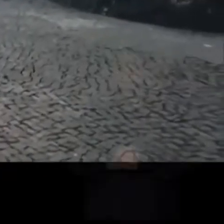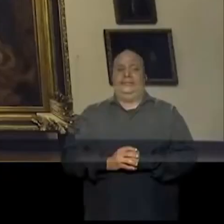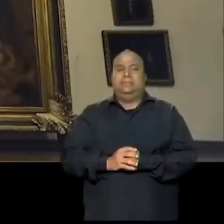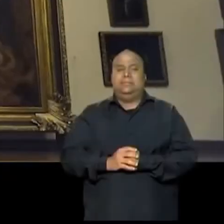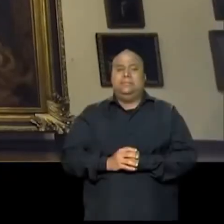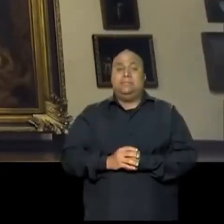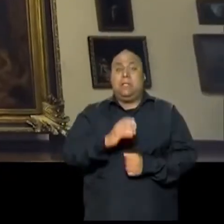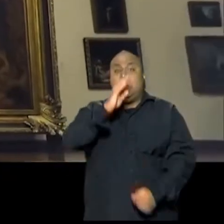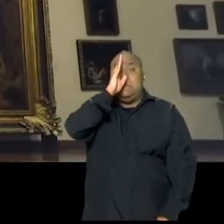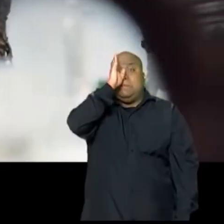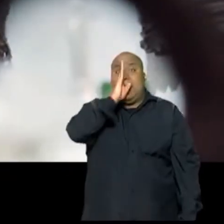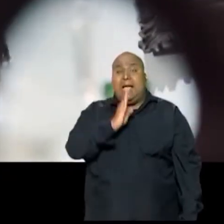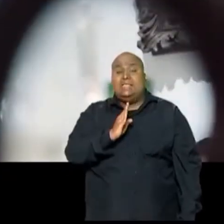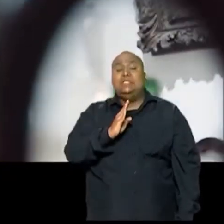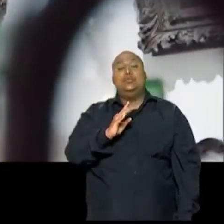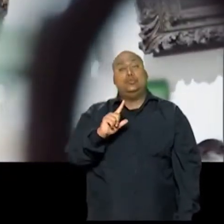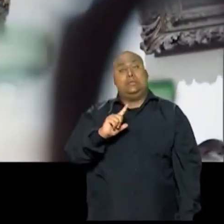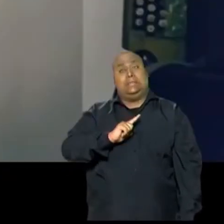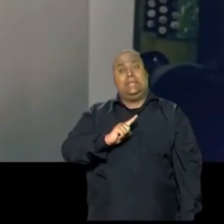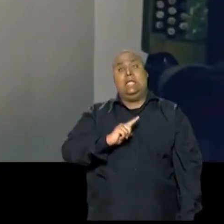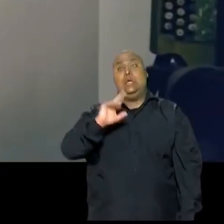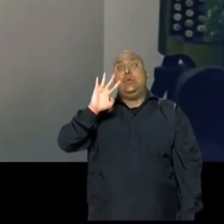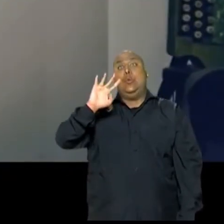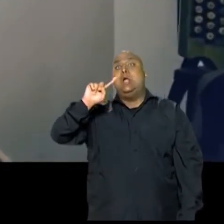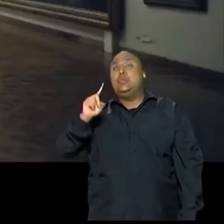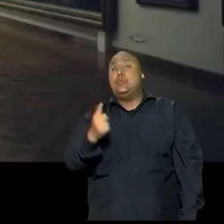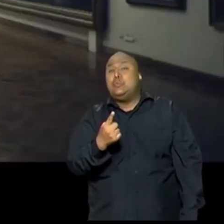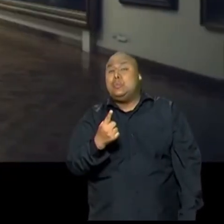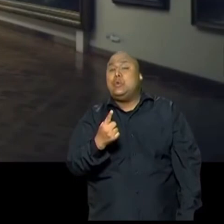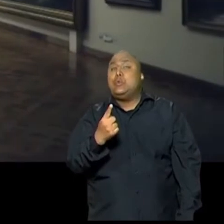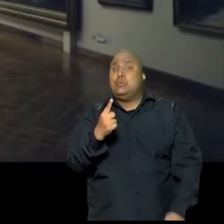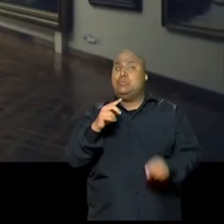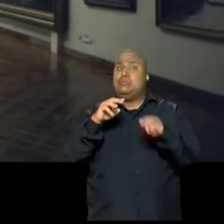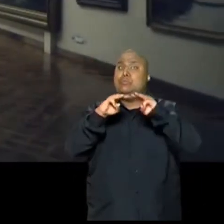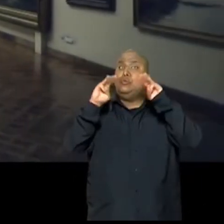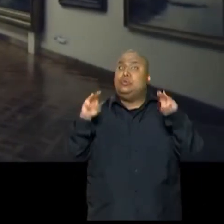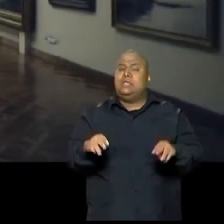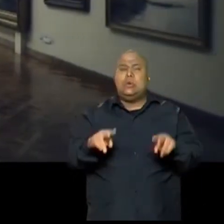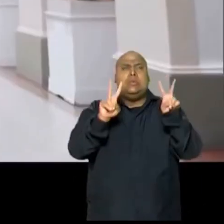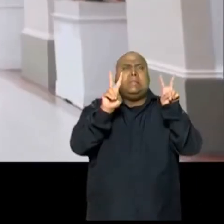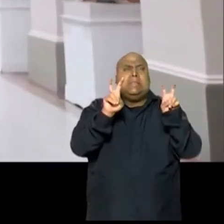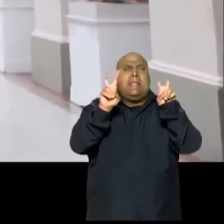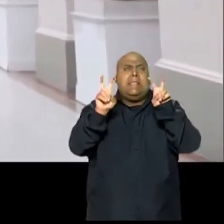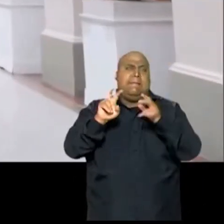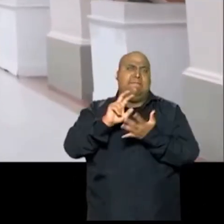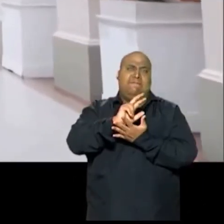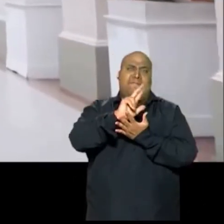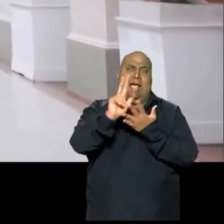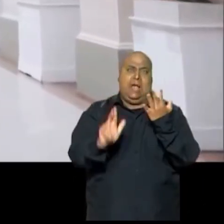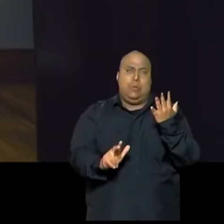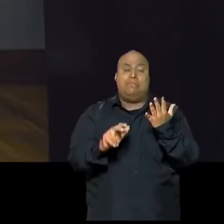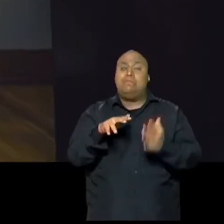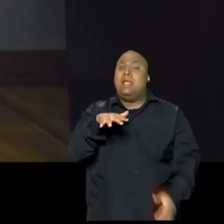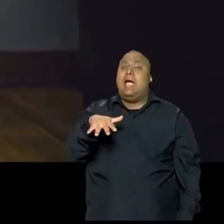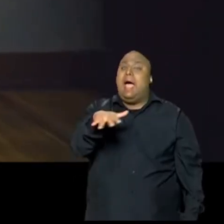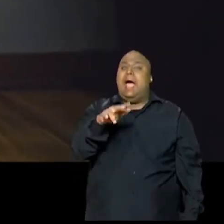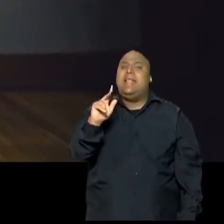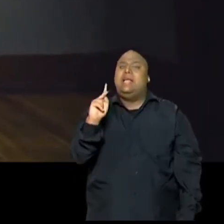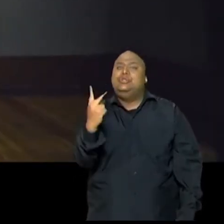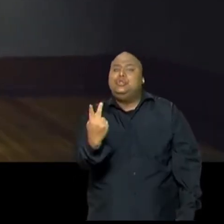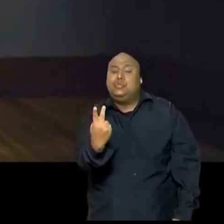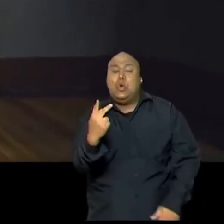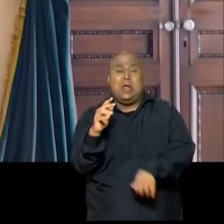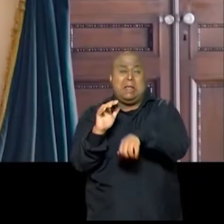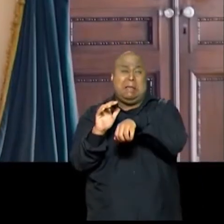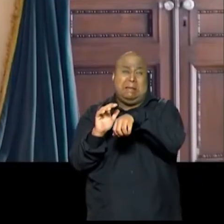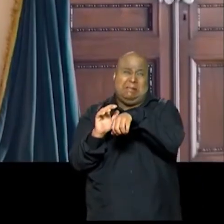Em todo o Brasil, são quase 4.000 museus que tratam dos mais variados temas. Somente na área de história são mais